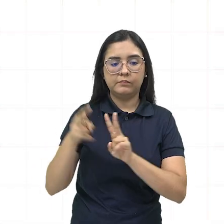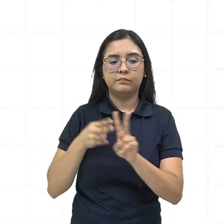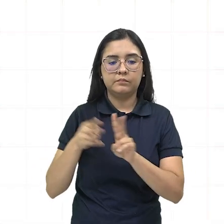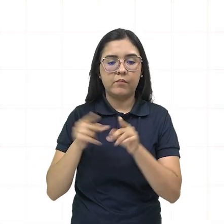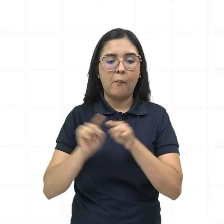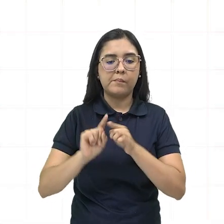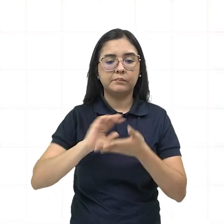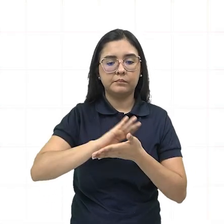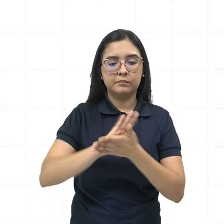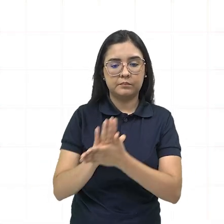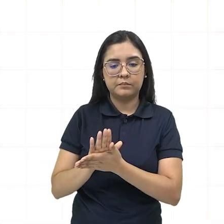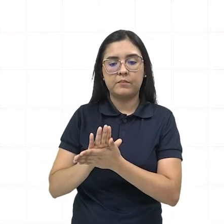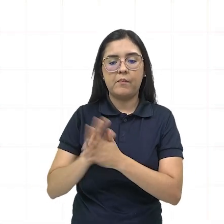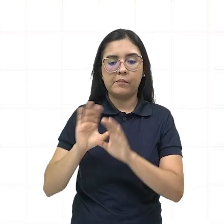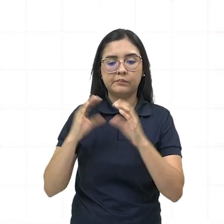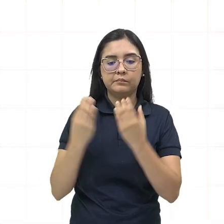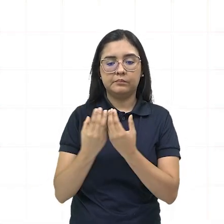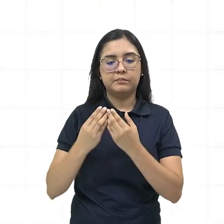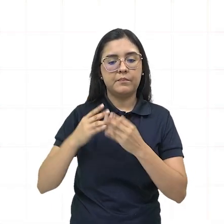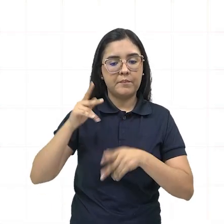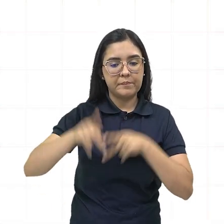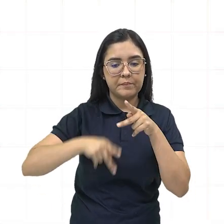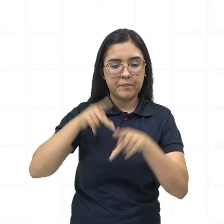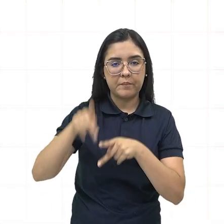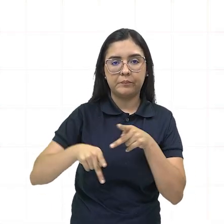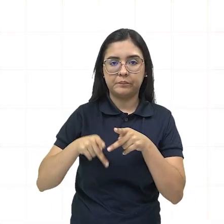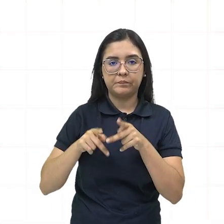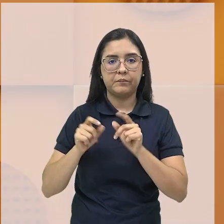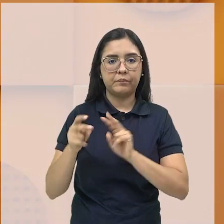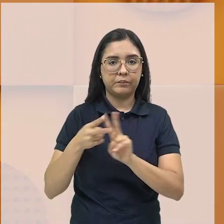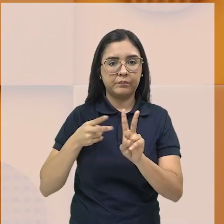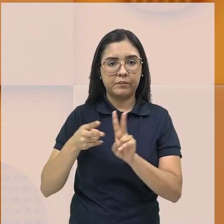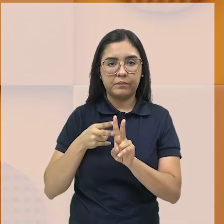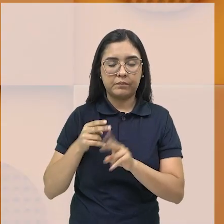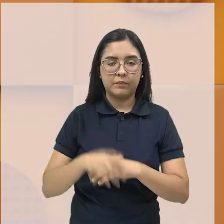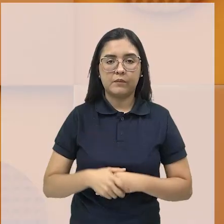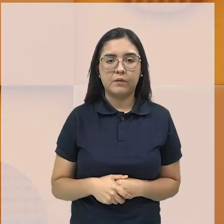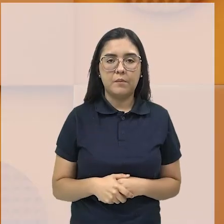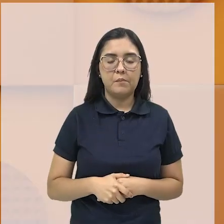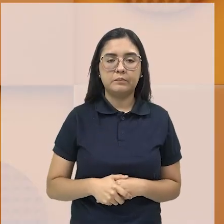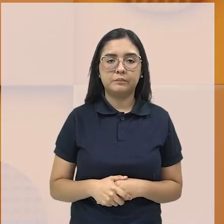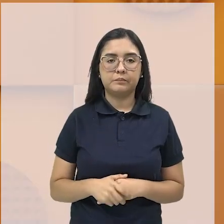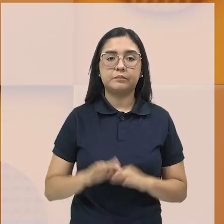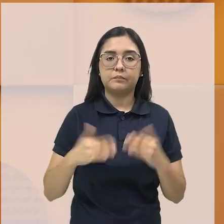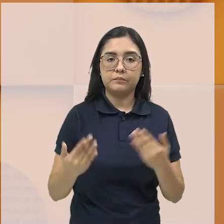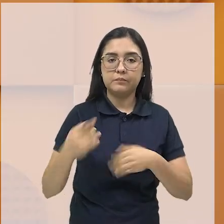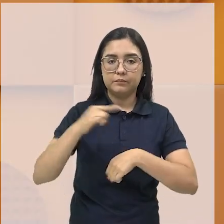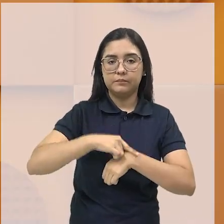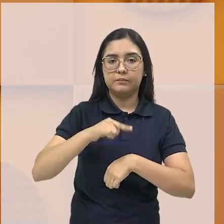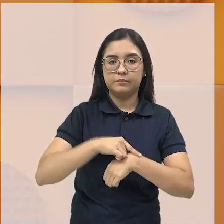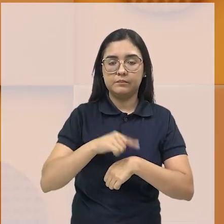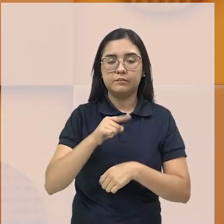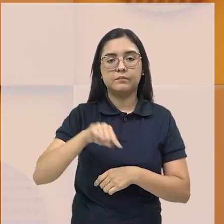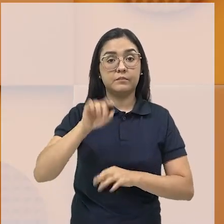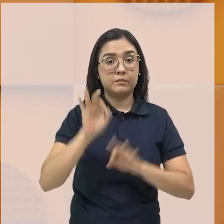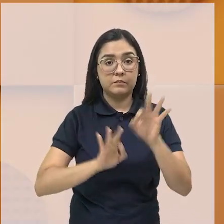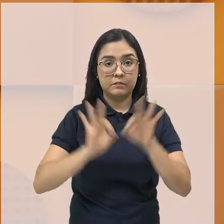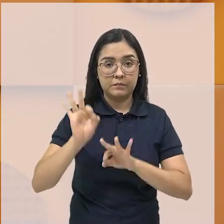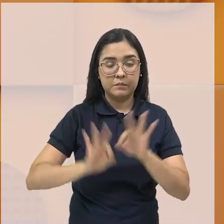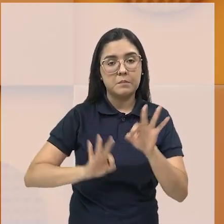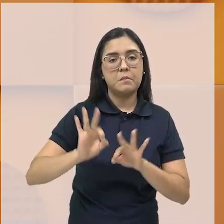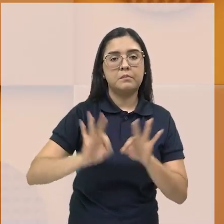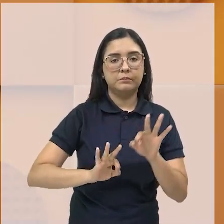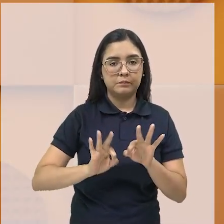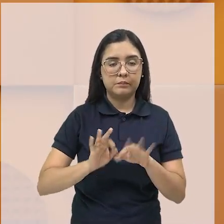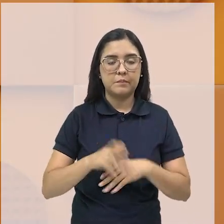de comunidades e povos indígenas. Esse é aquele momento que você respira fundo,